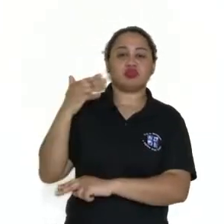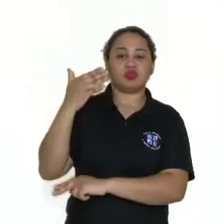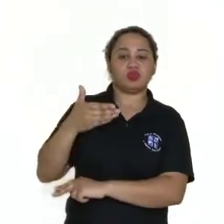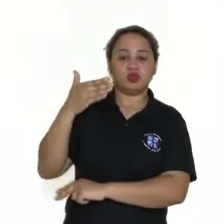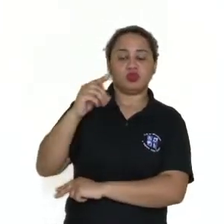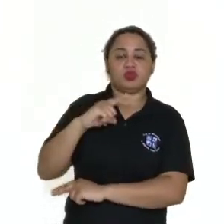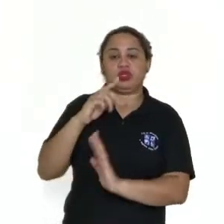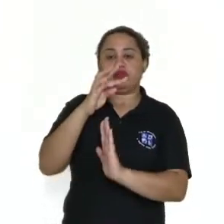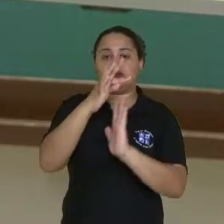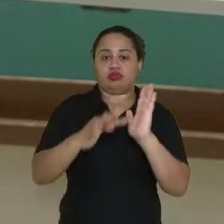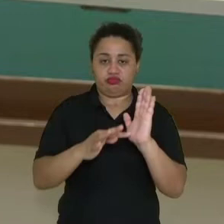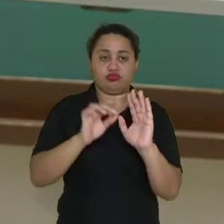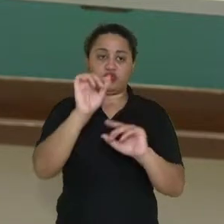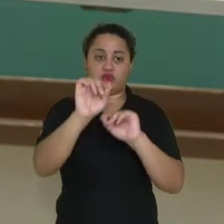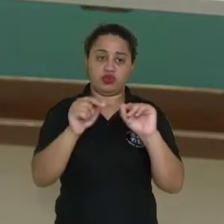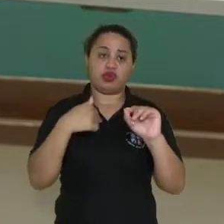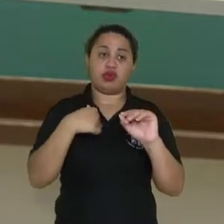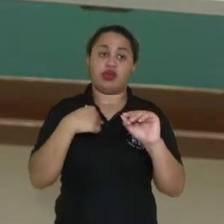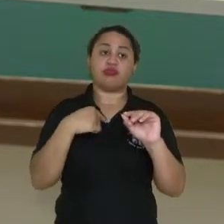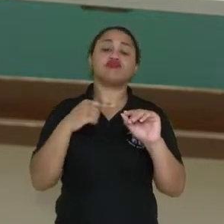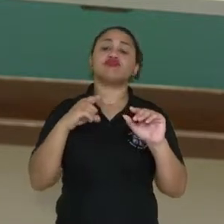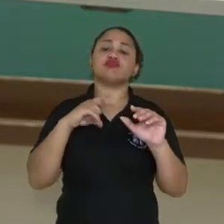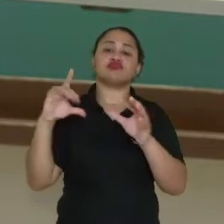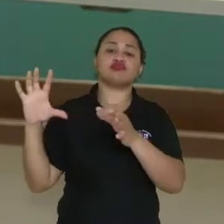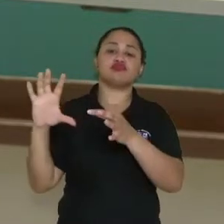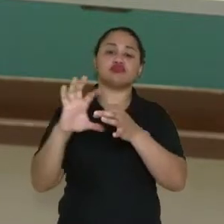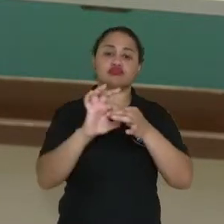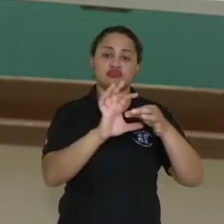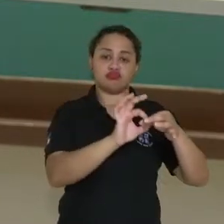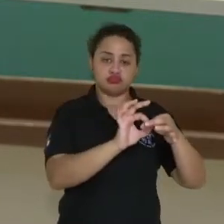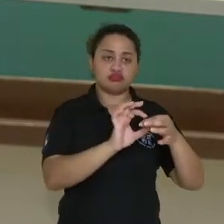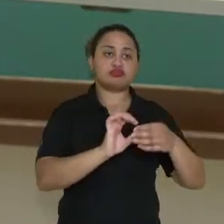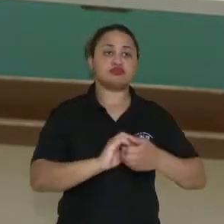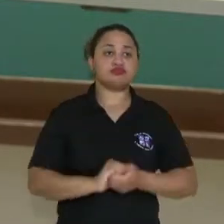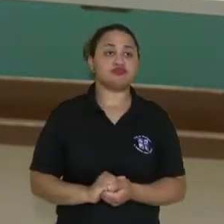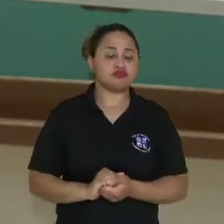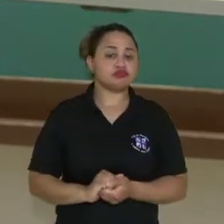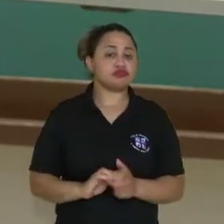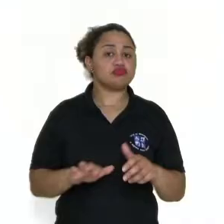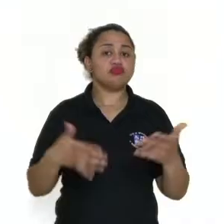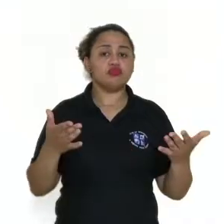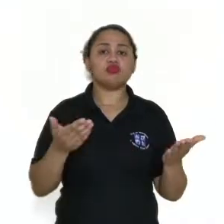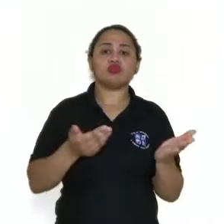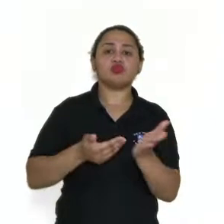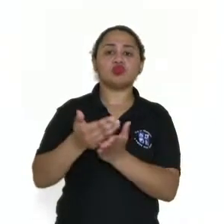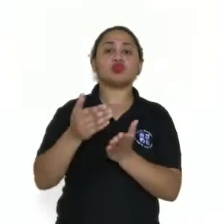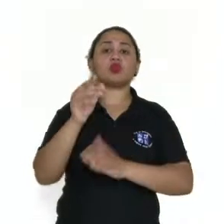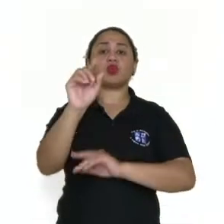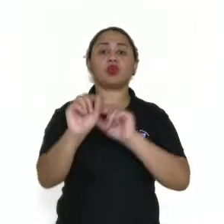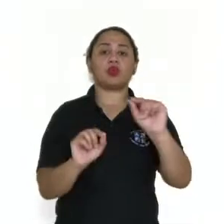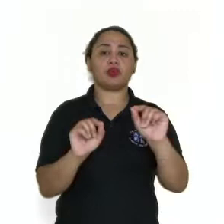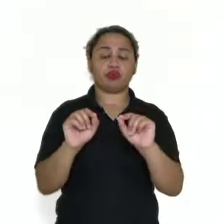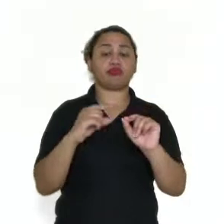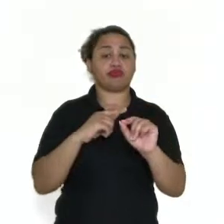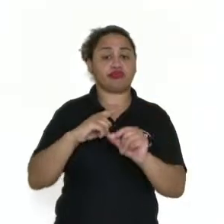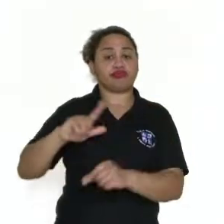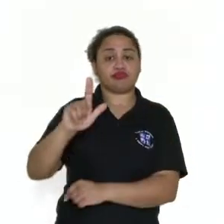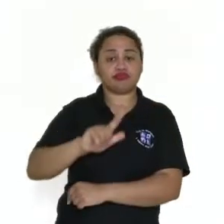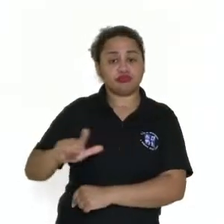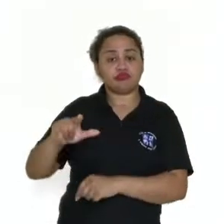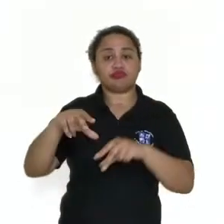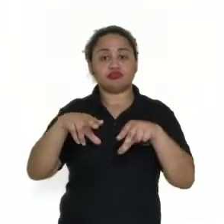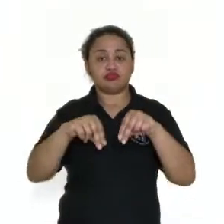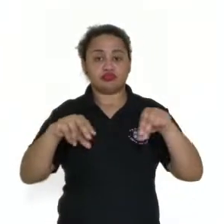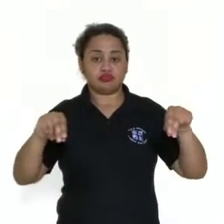no texto, marcadas por conjunções. Então, para ponto de partida, vamos lá. A literatura de cordel é